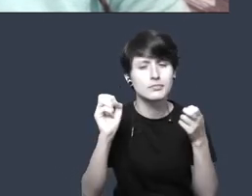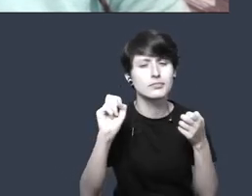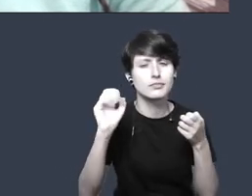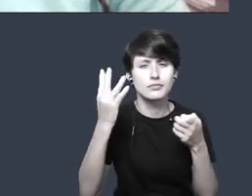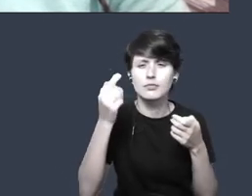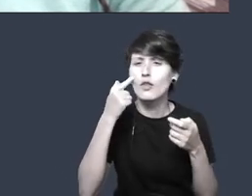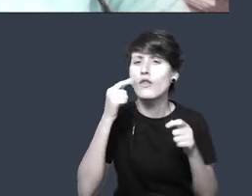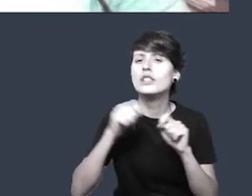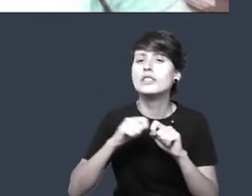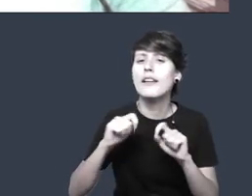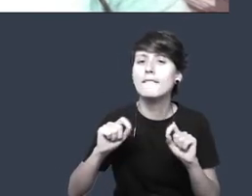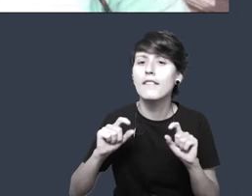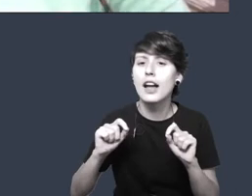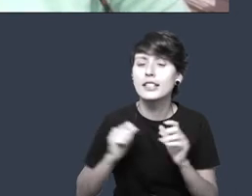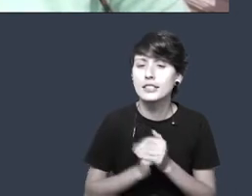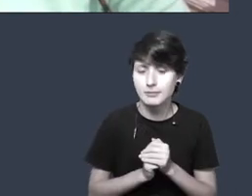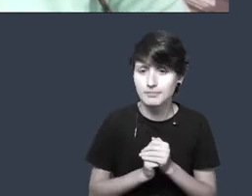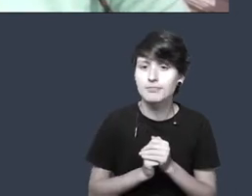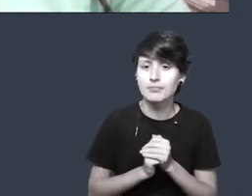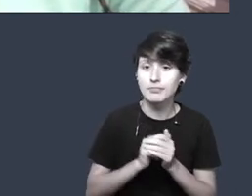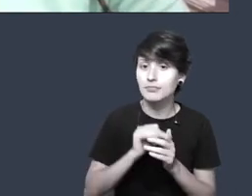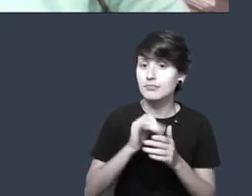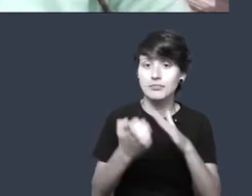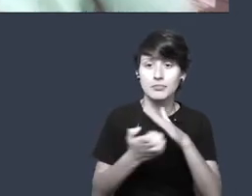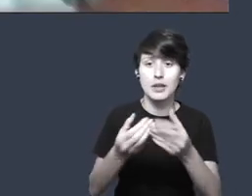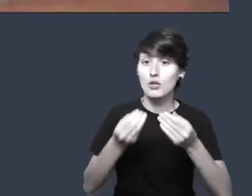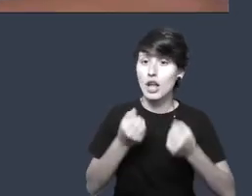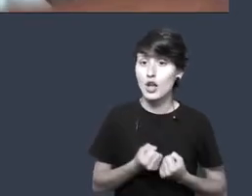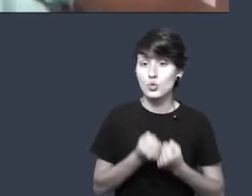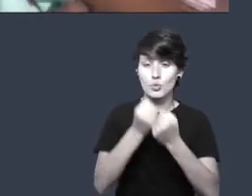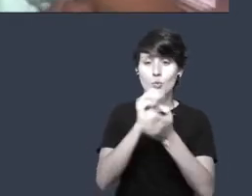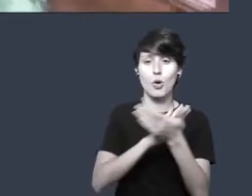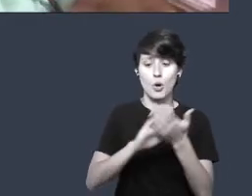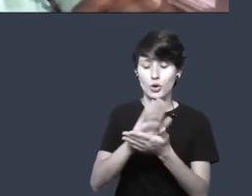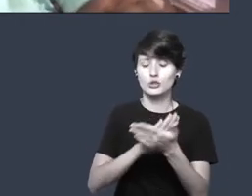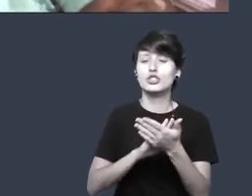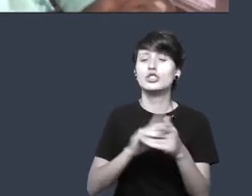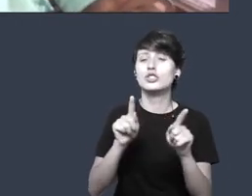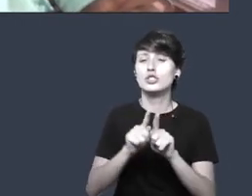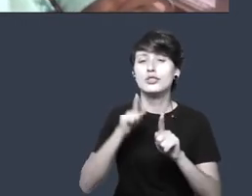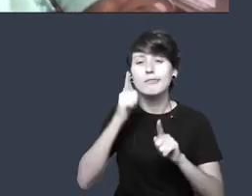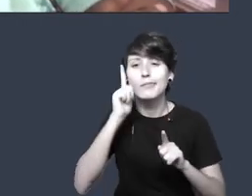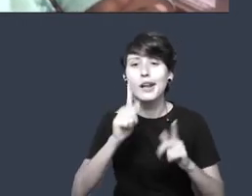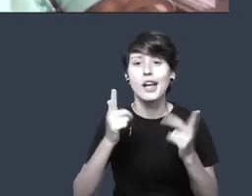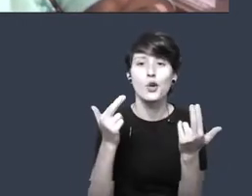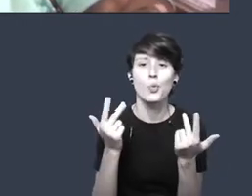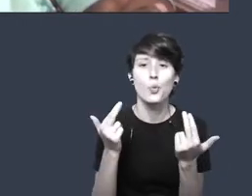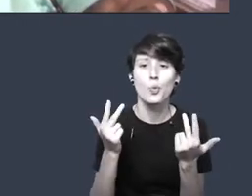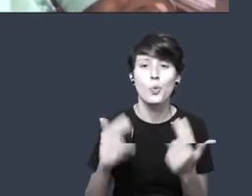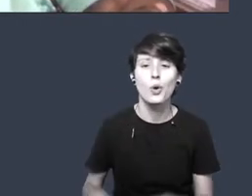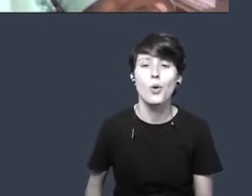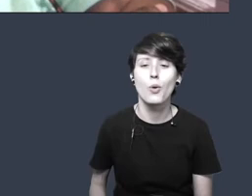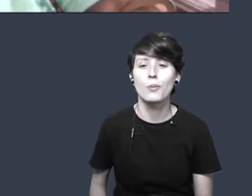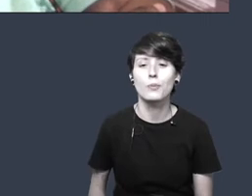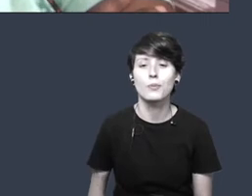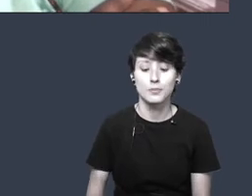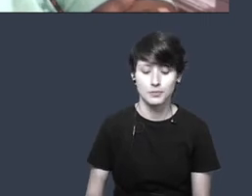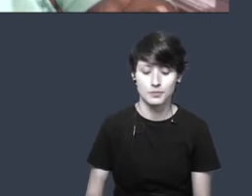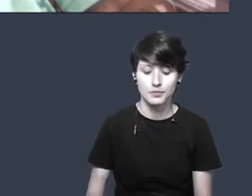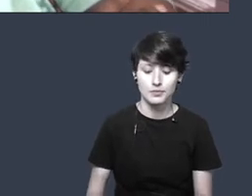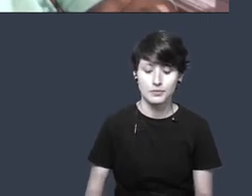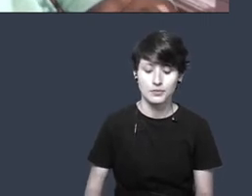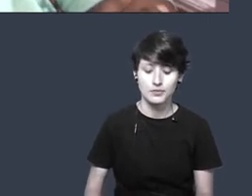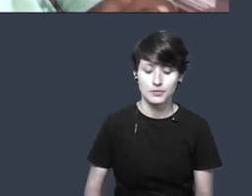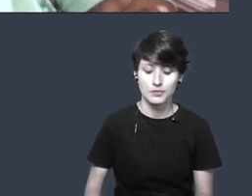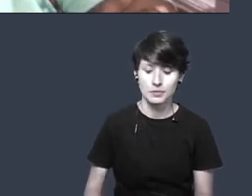você faz? Se a empresa não te dá o suporte para, né, solucionar os problemas, ou